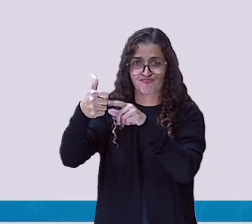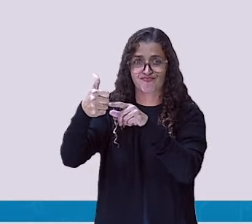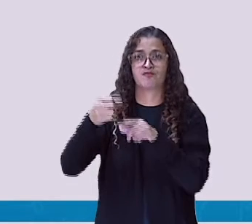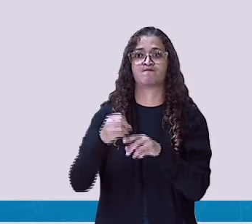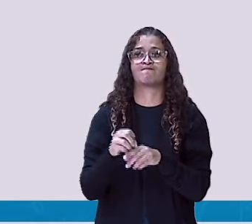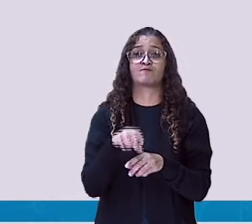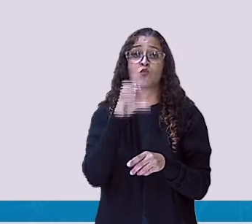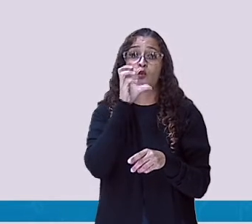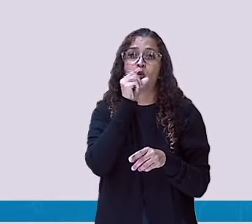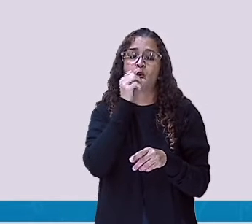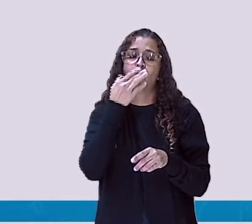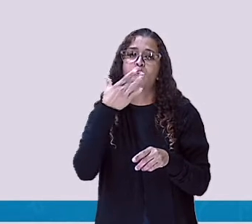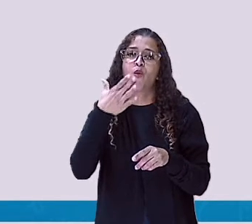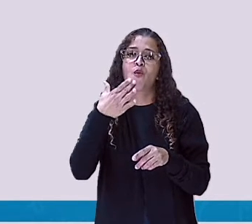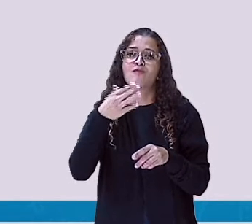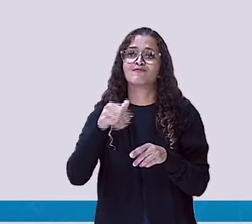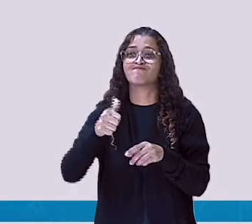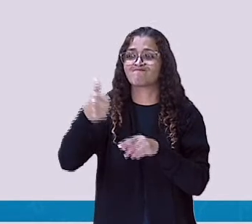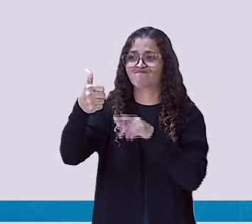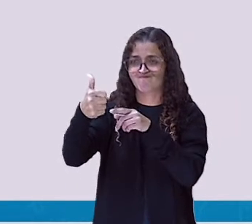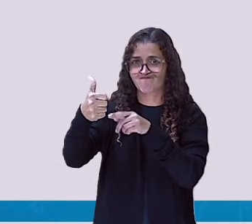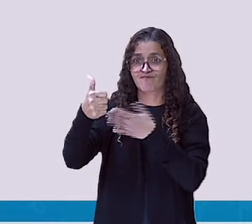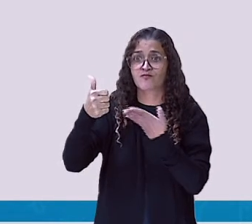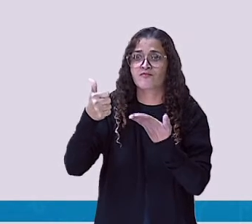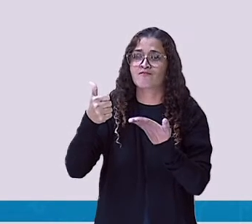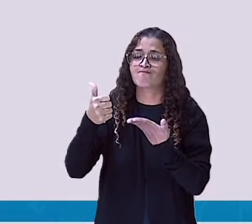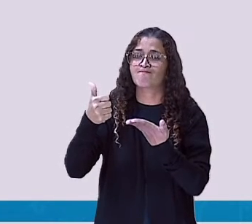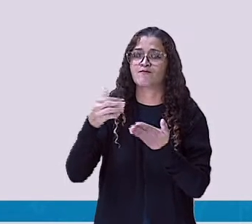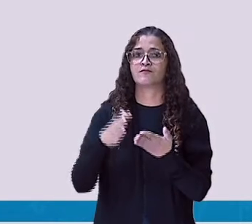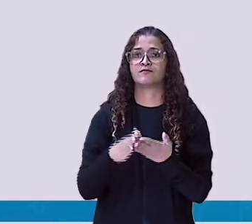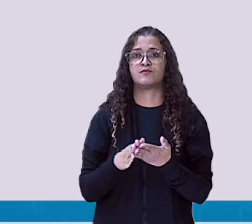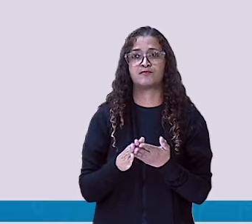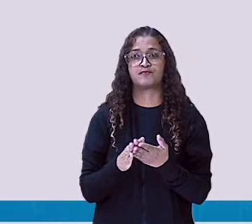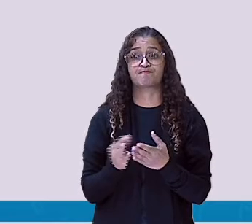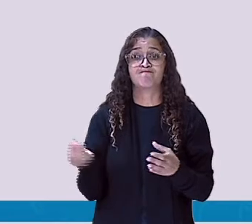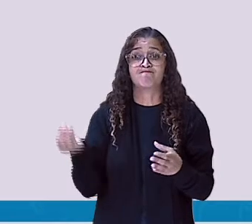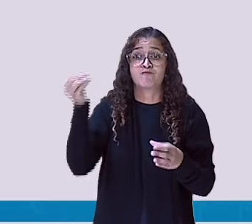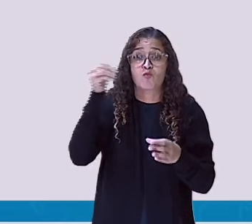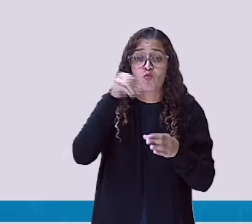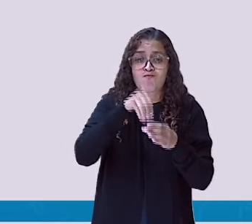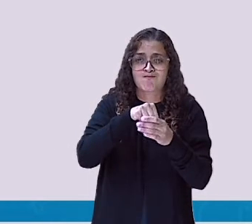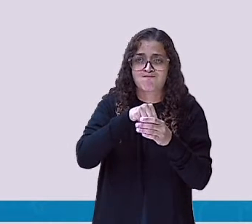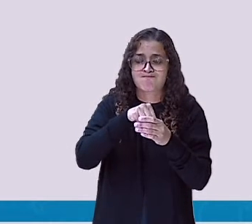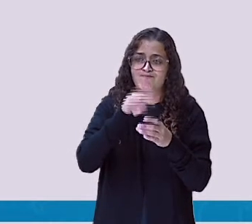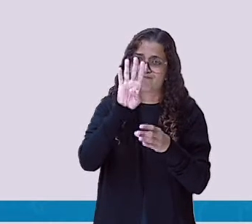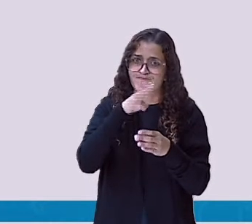dados e agora esses dados eles vão ser inseridos na tabela.